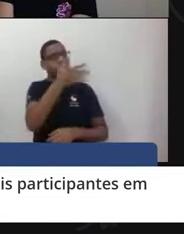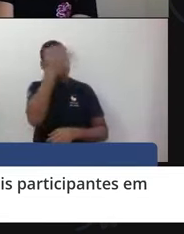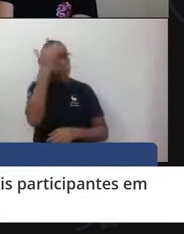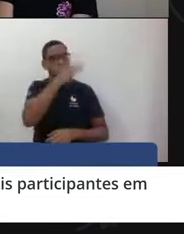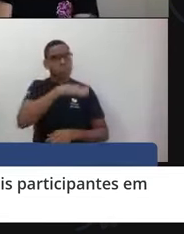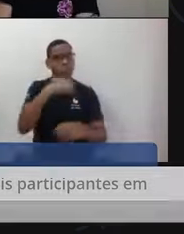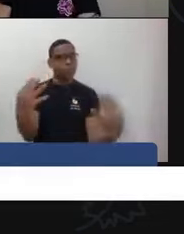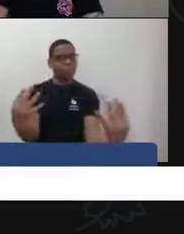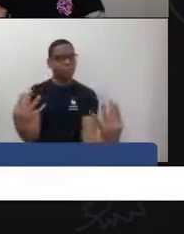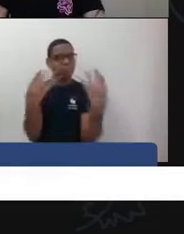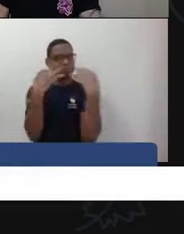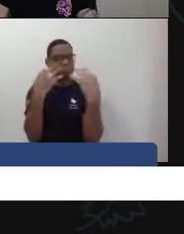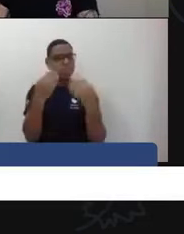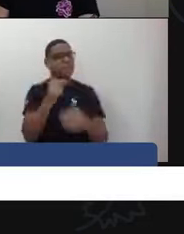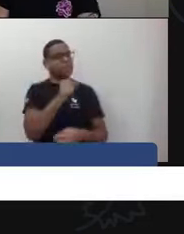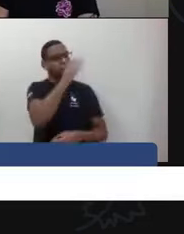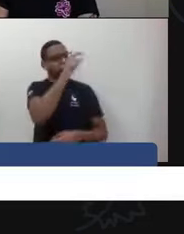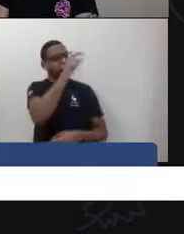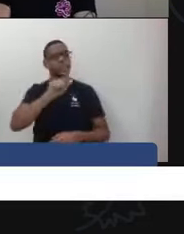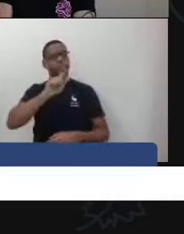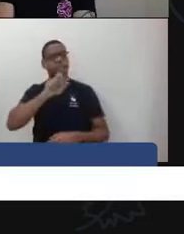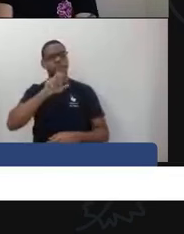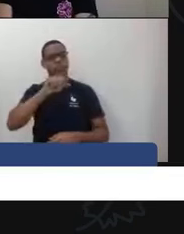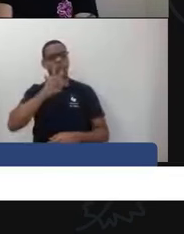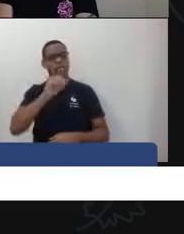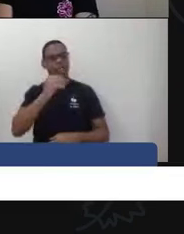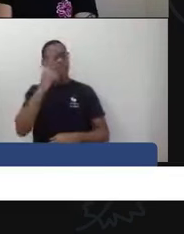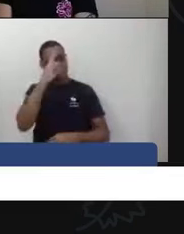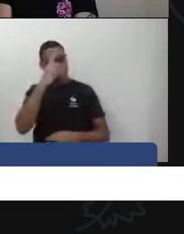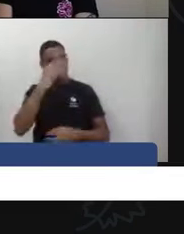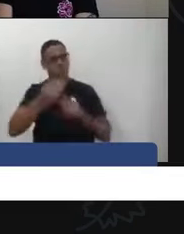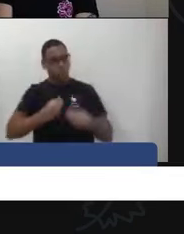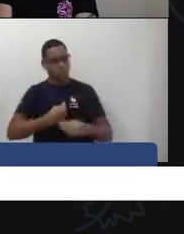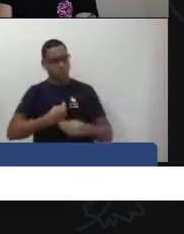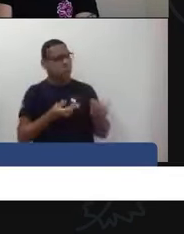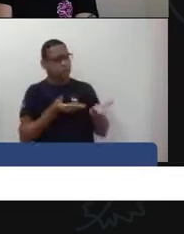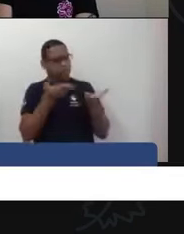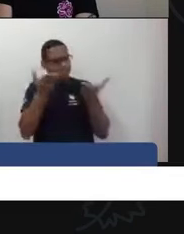vendo aqui quem é a Jassonita.